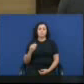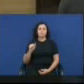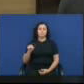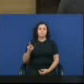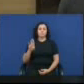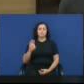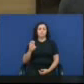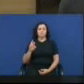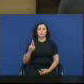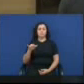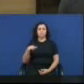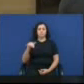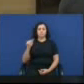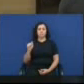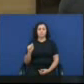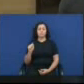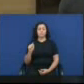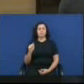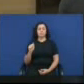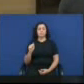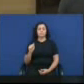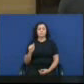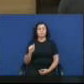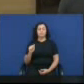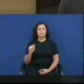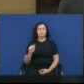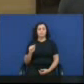Barberina Trabachini de Barros,